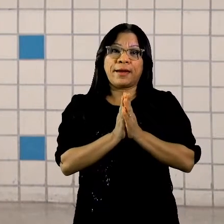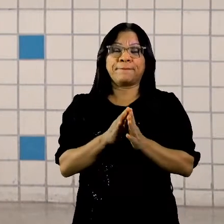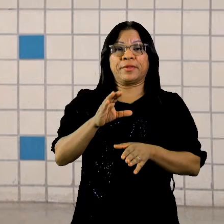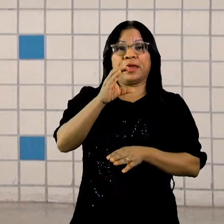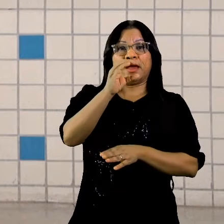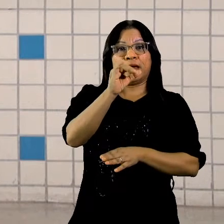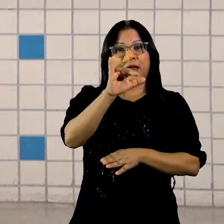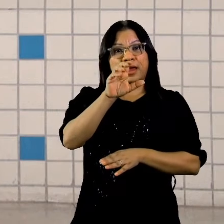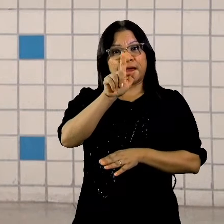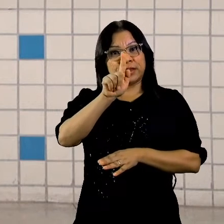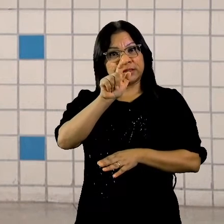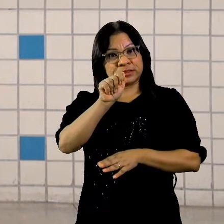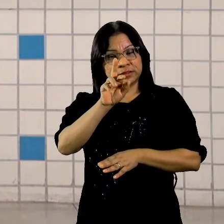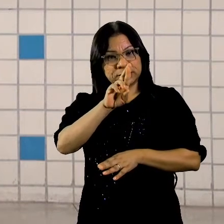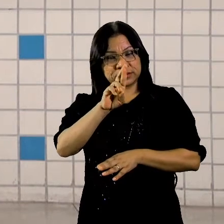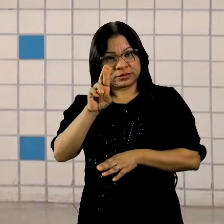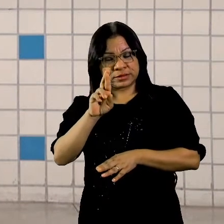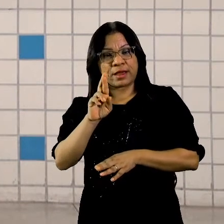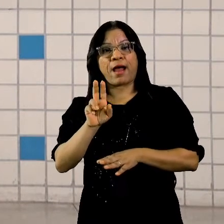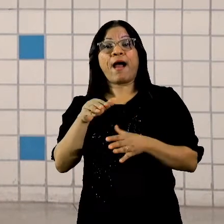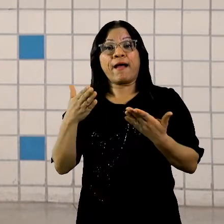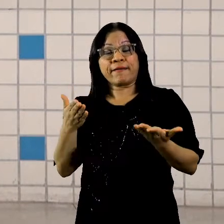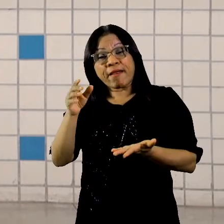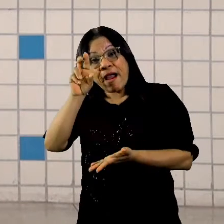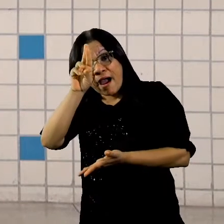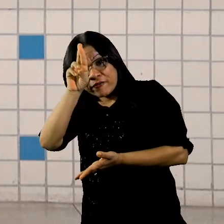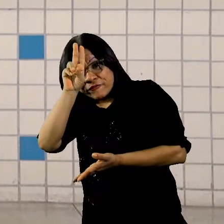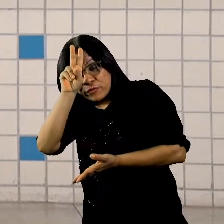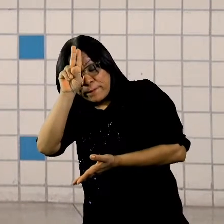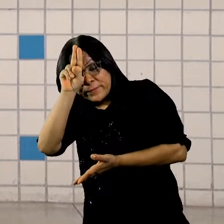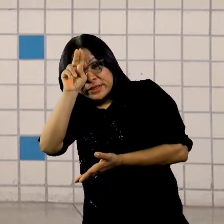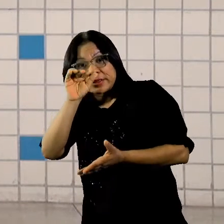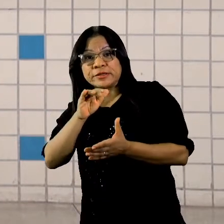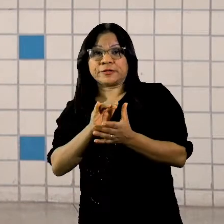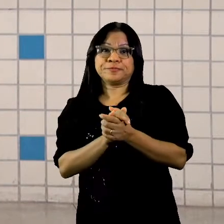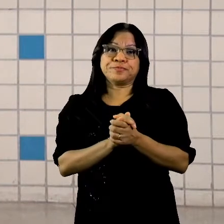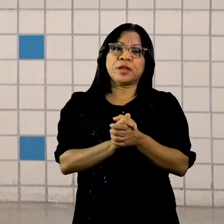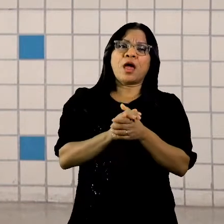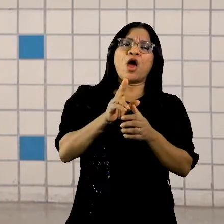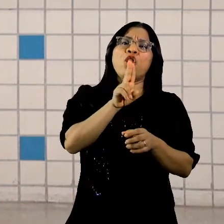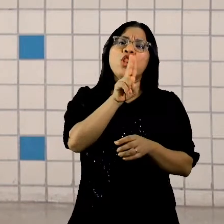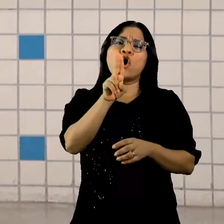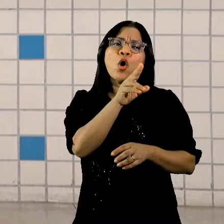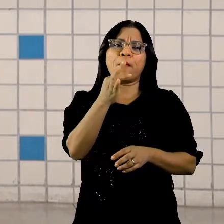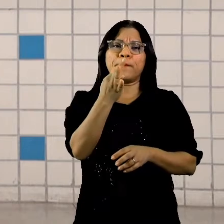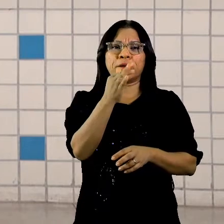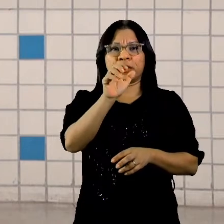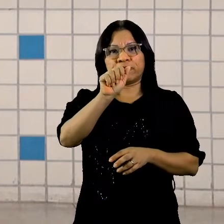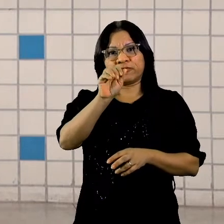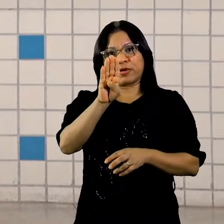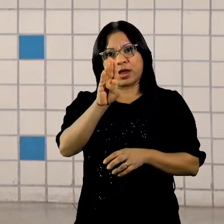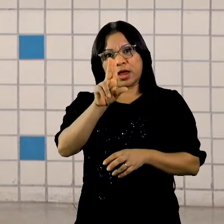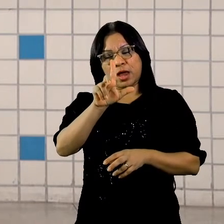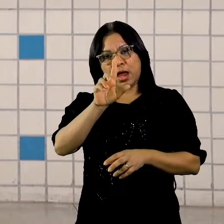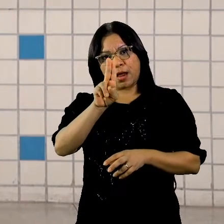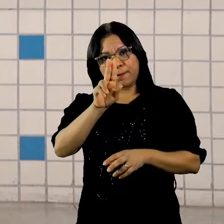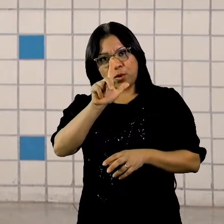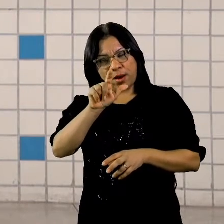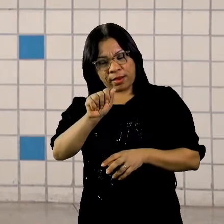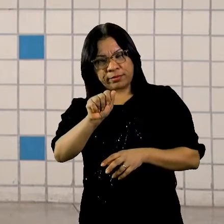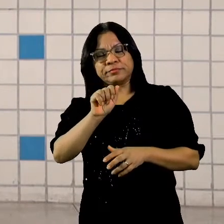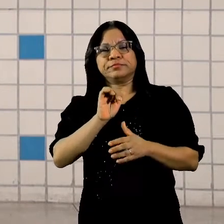fábulas são constituídas de personagens animais que trazem alguma lição para nós